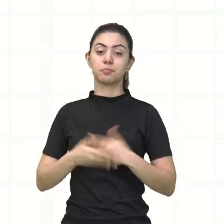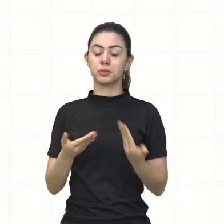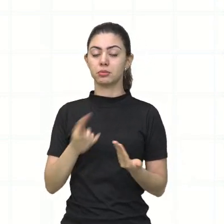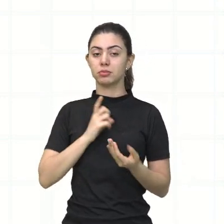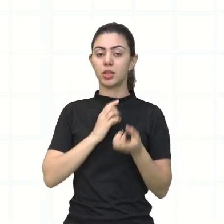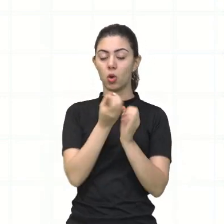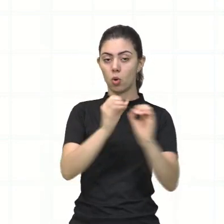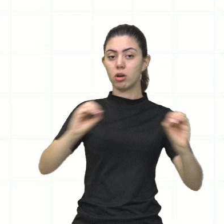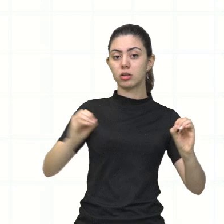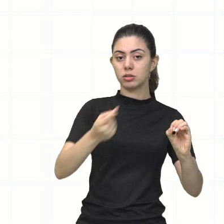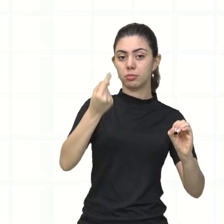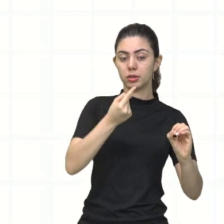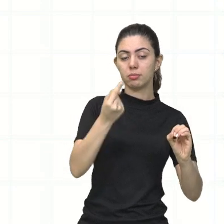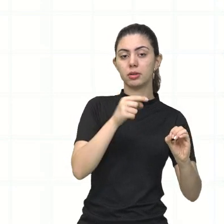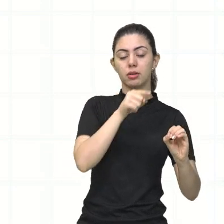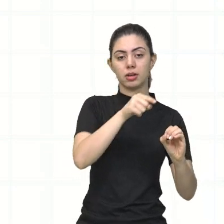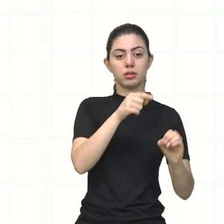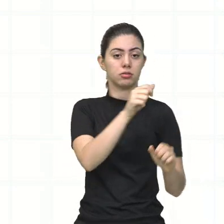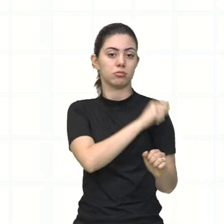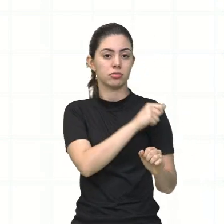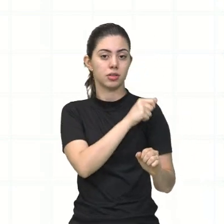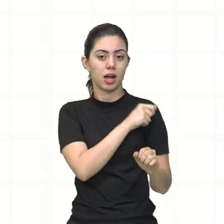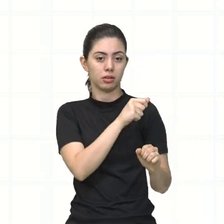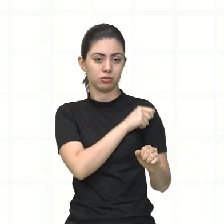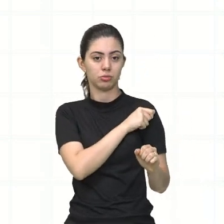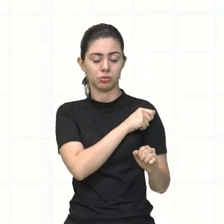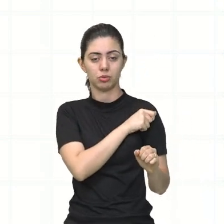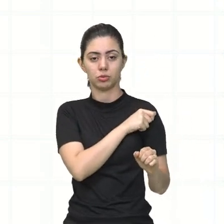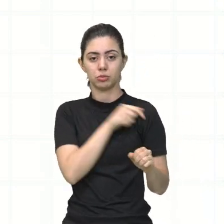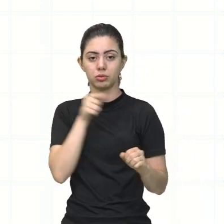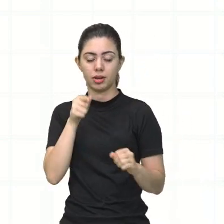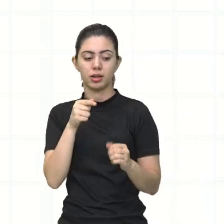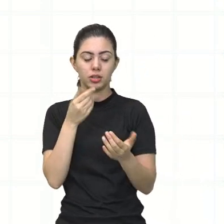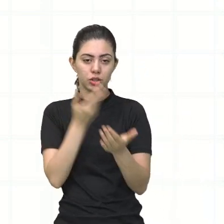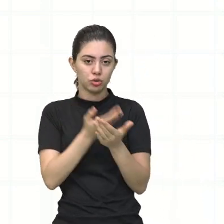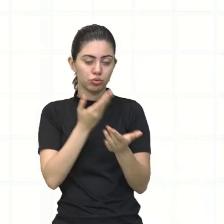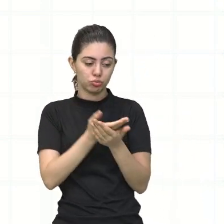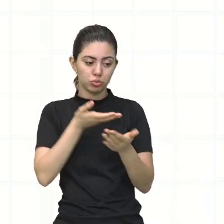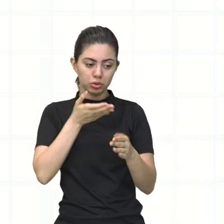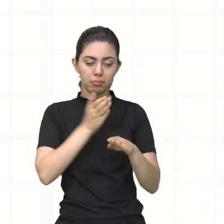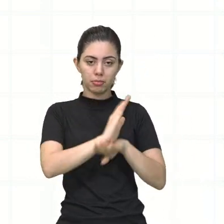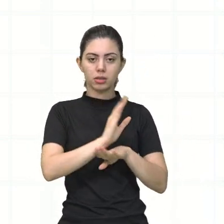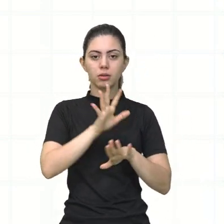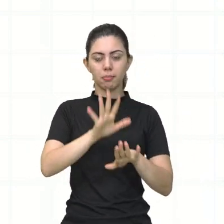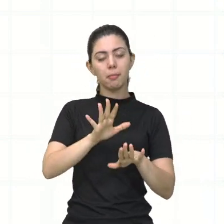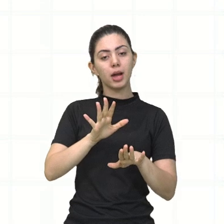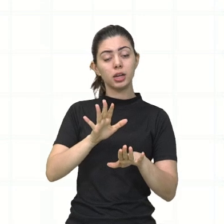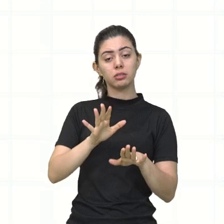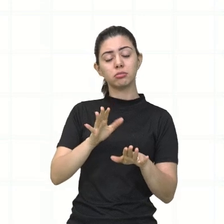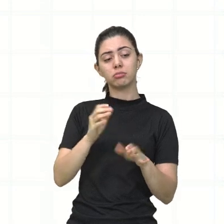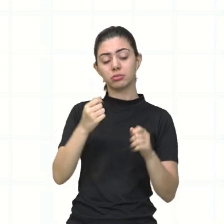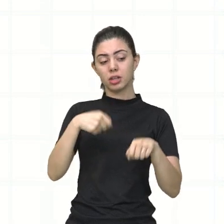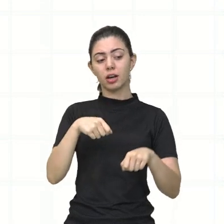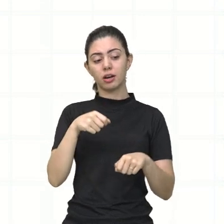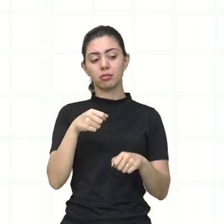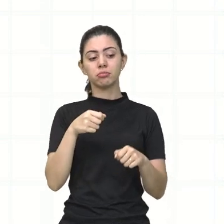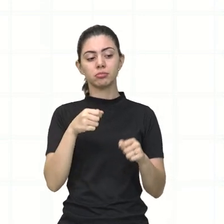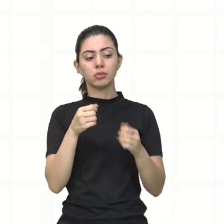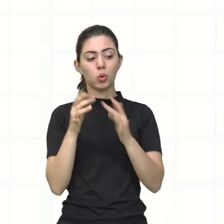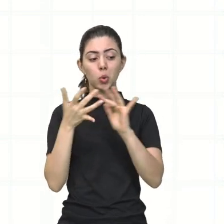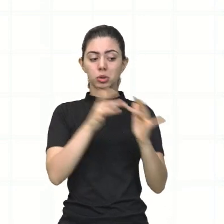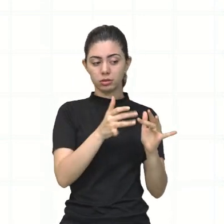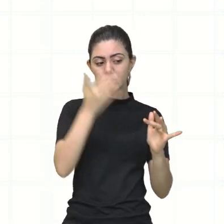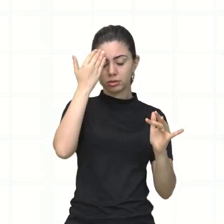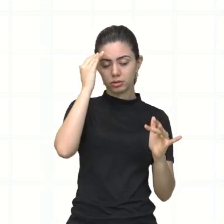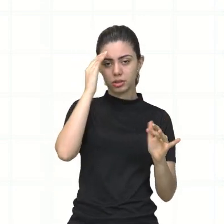alunos sempre se saem bem nas provas. Faz sentido sozinho. Só que é qualquer aluno que se